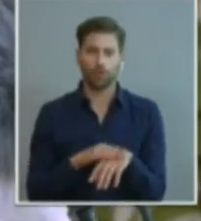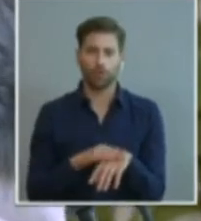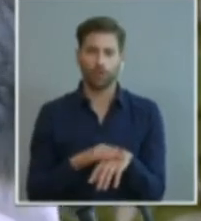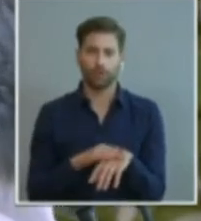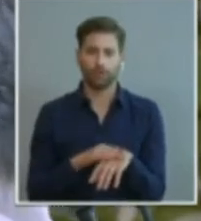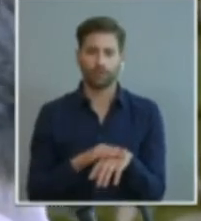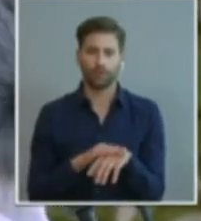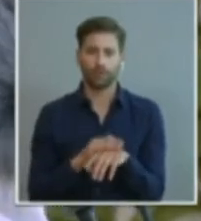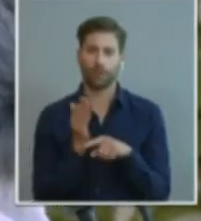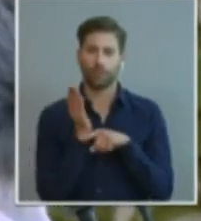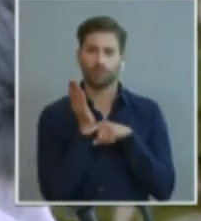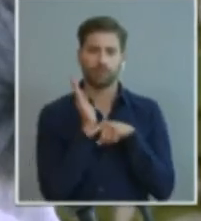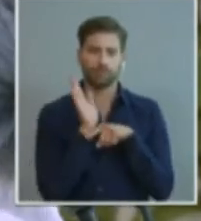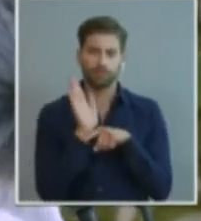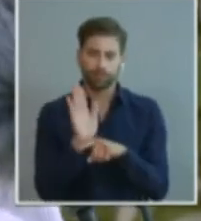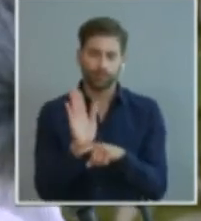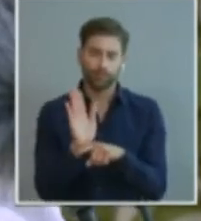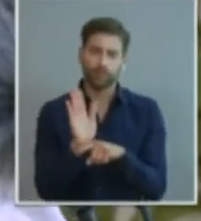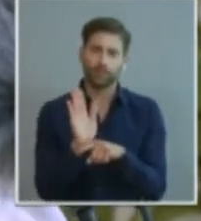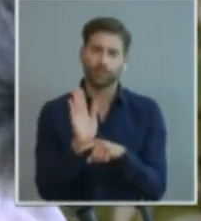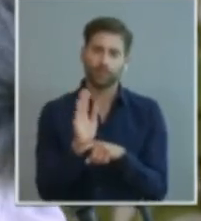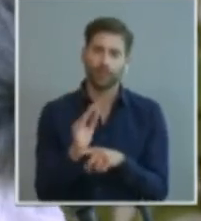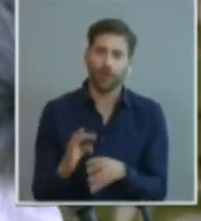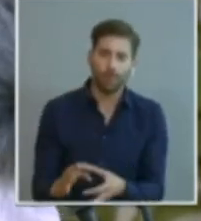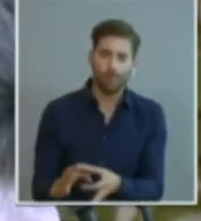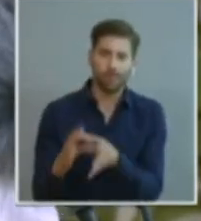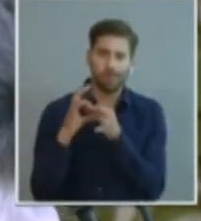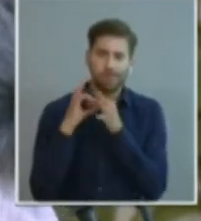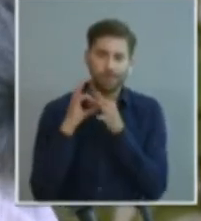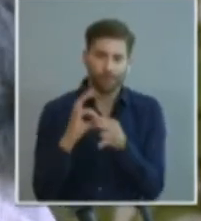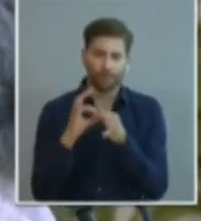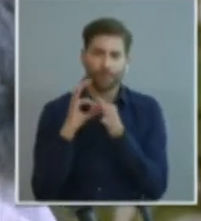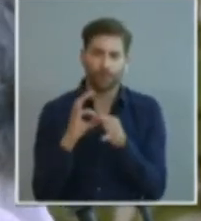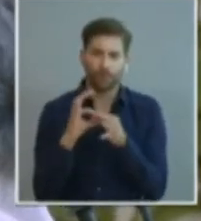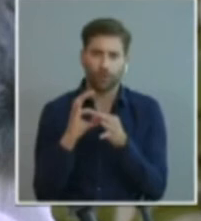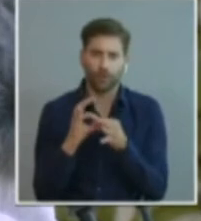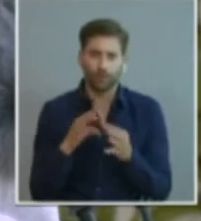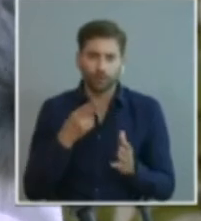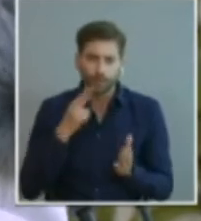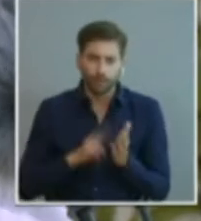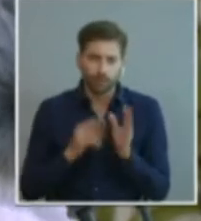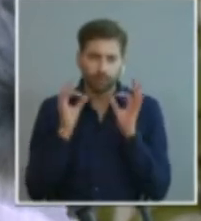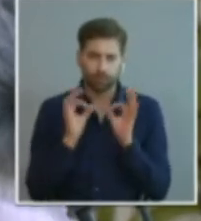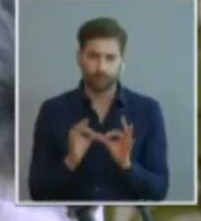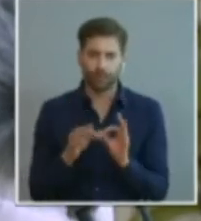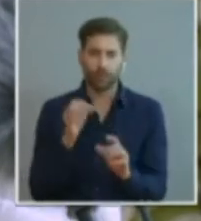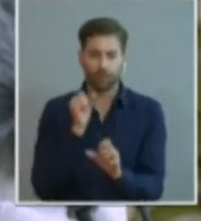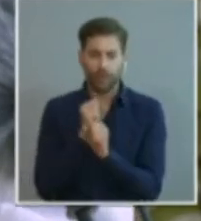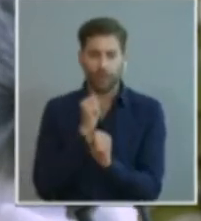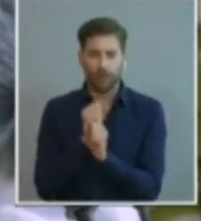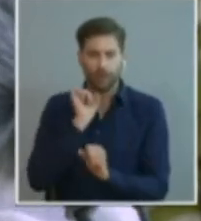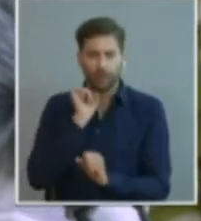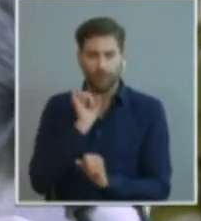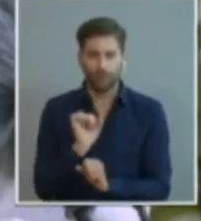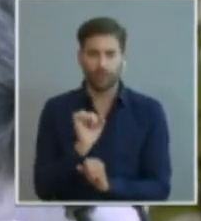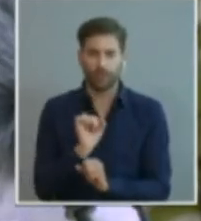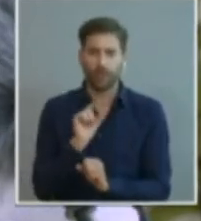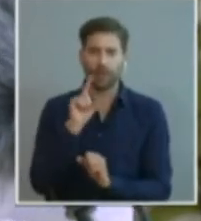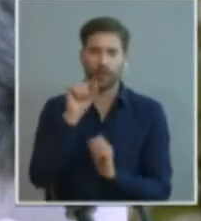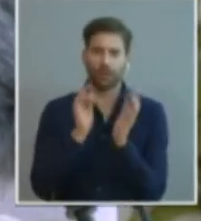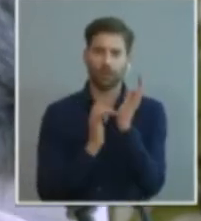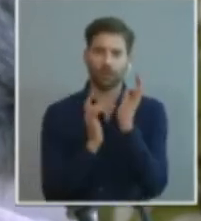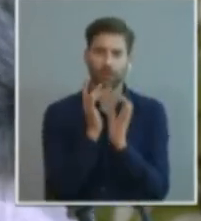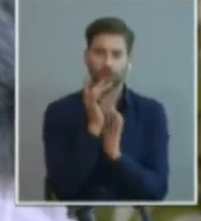profunda união que existe entre Maria e a sua missão e Jesus